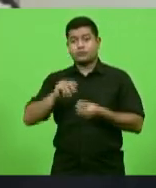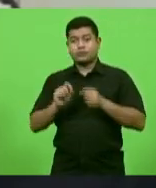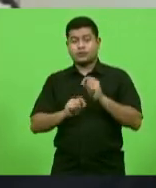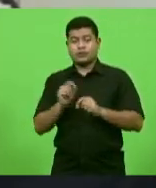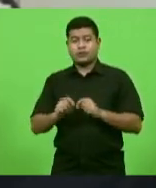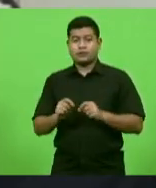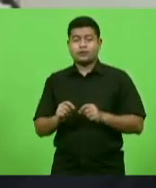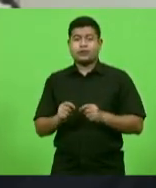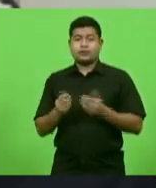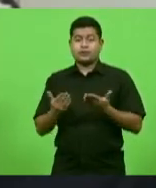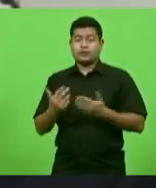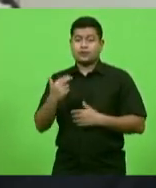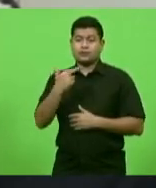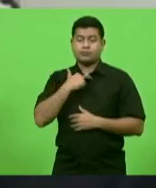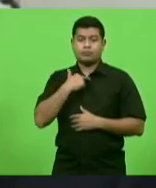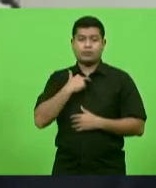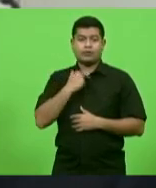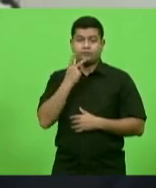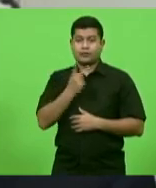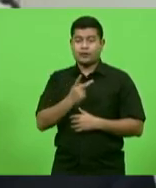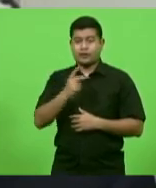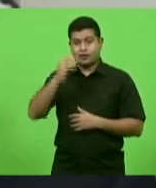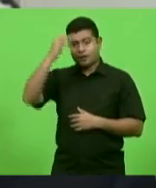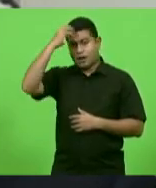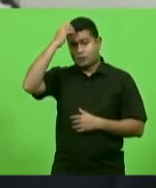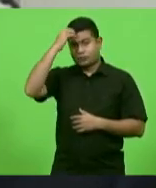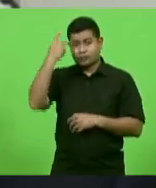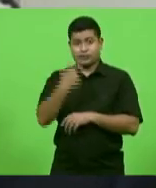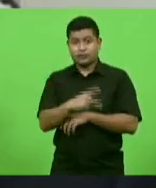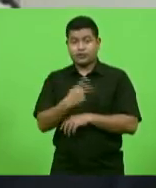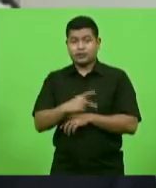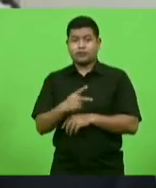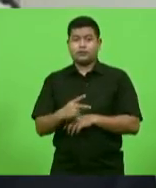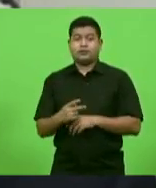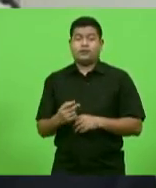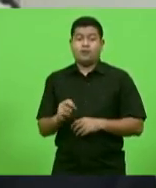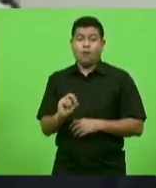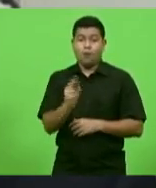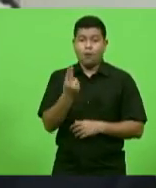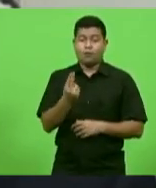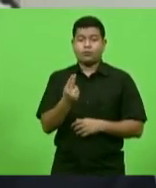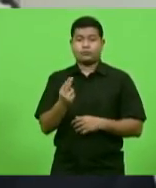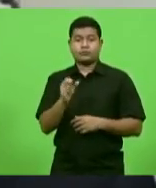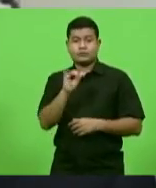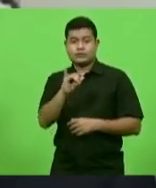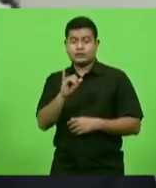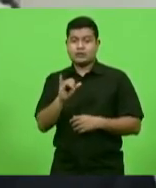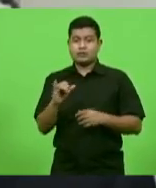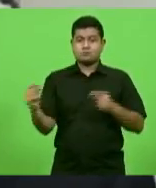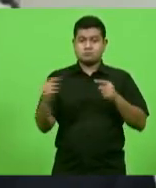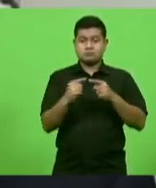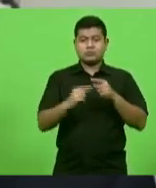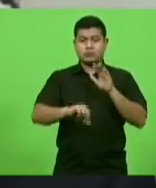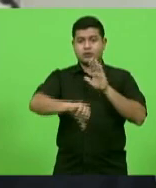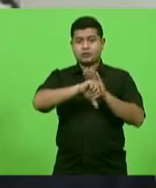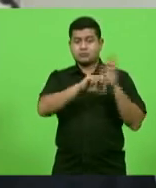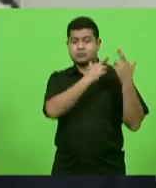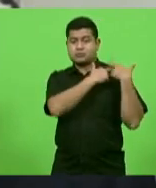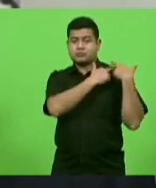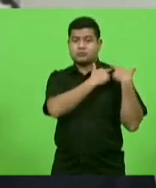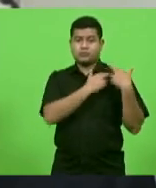de informar uma culpa e colocar uma culpa que são enquadramento em eventual crime de responsabilidade